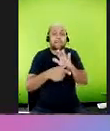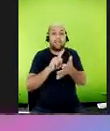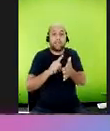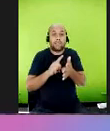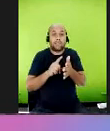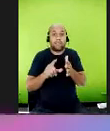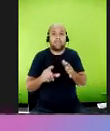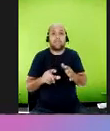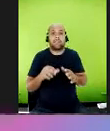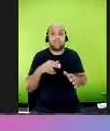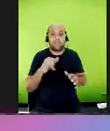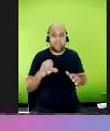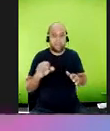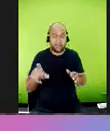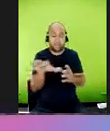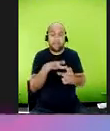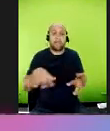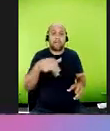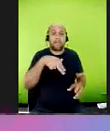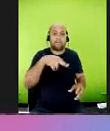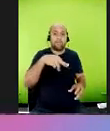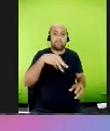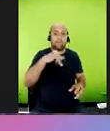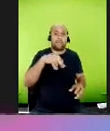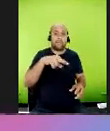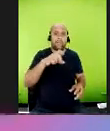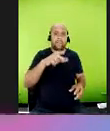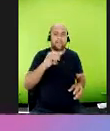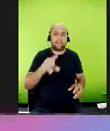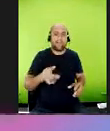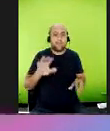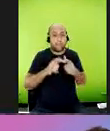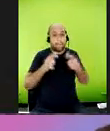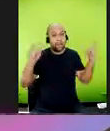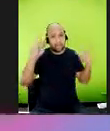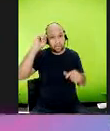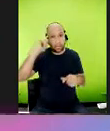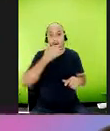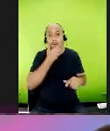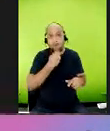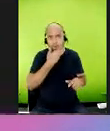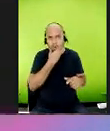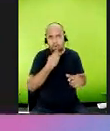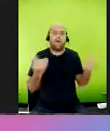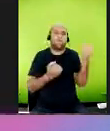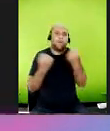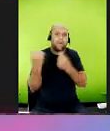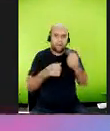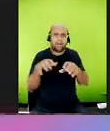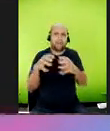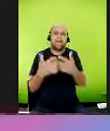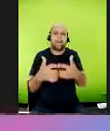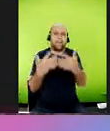mineração não é muito masculino né é pouca mulher né tradicionalmente Queria ser procuradora de um caminhão fora de estrada de uma pá carregadeira